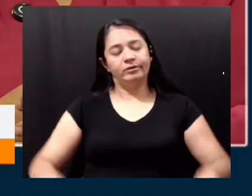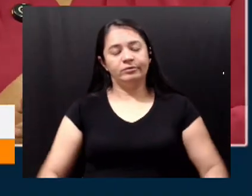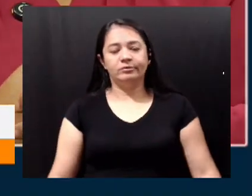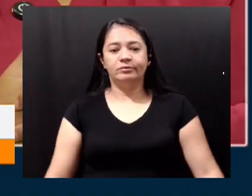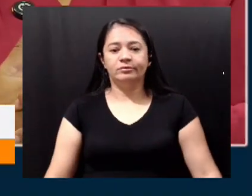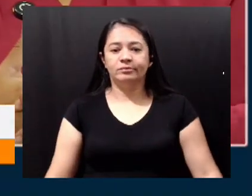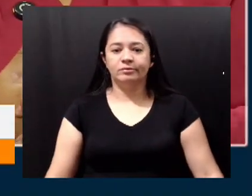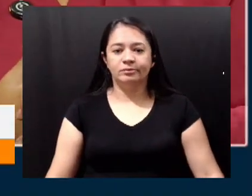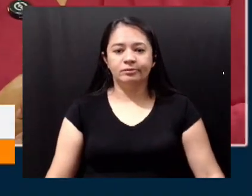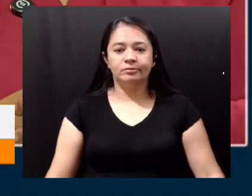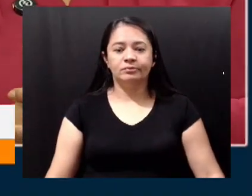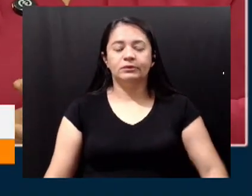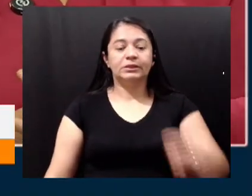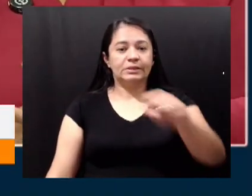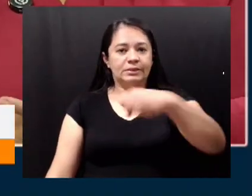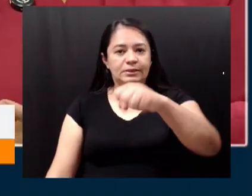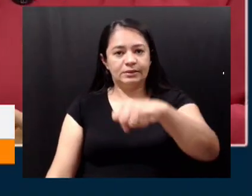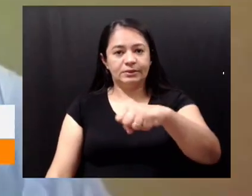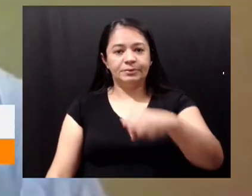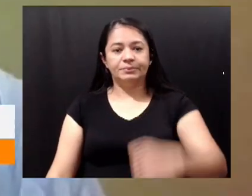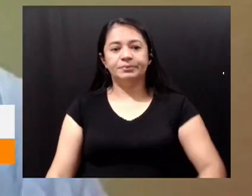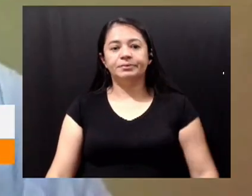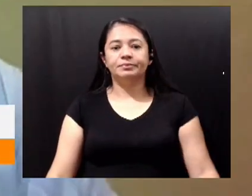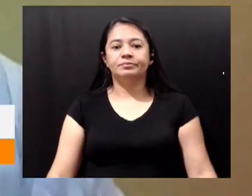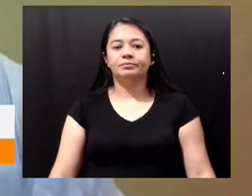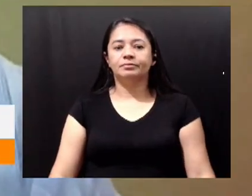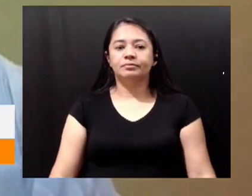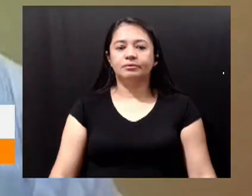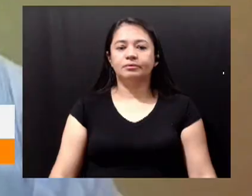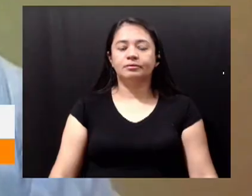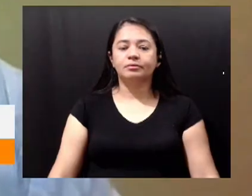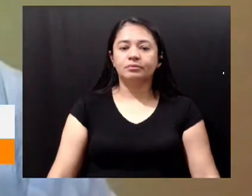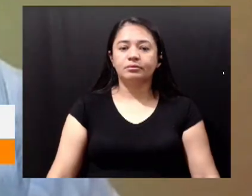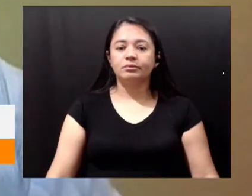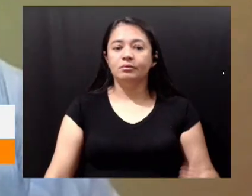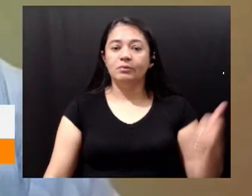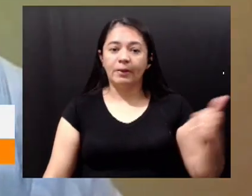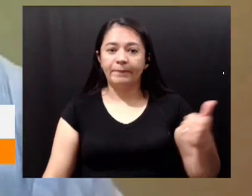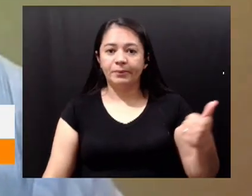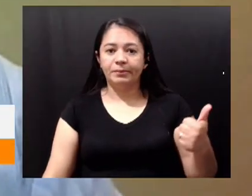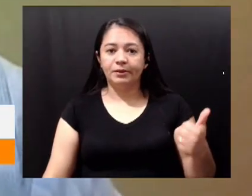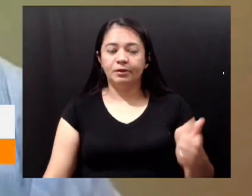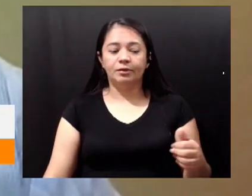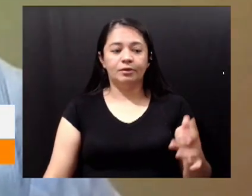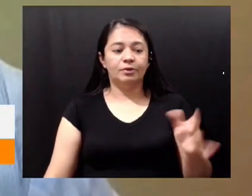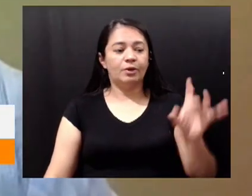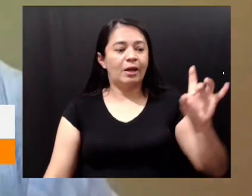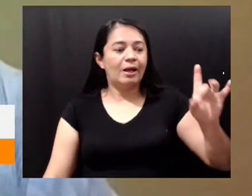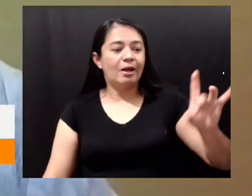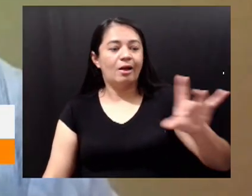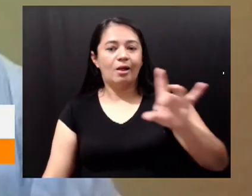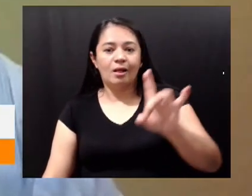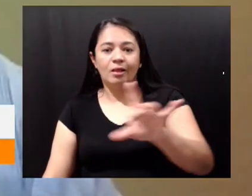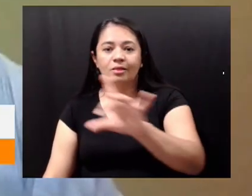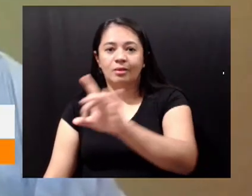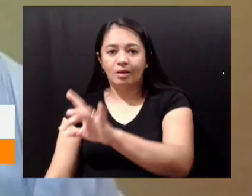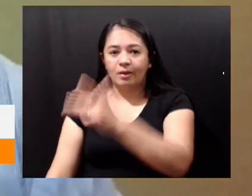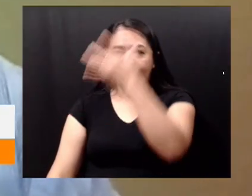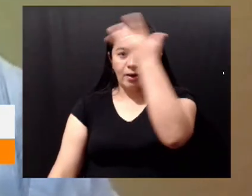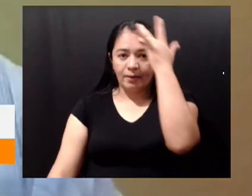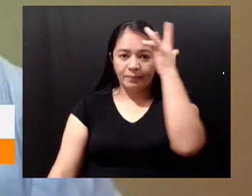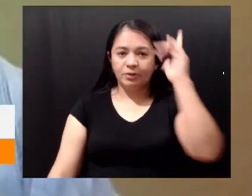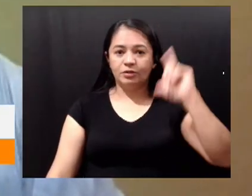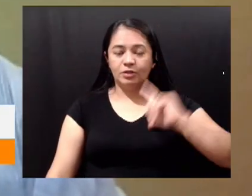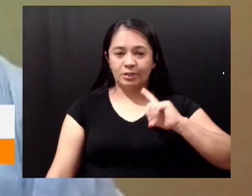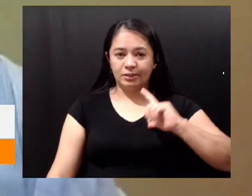Sim. Bom, primeiro que cada indivíduo tem uma resposta diferente ao